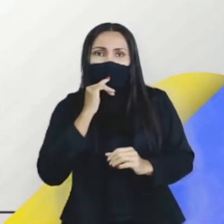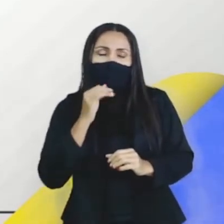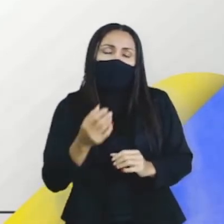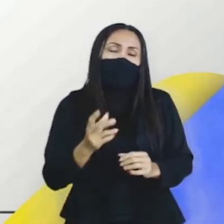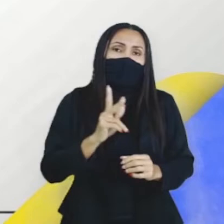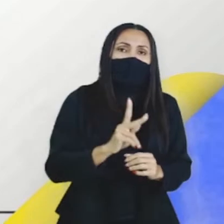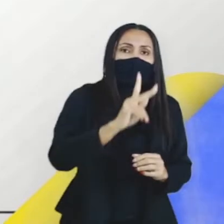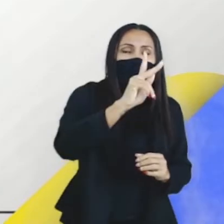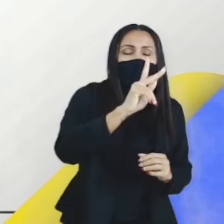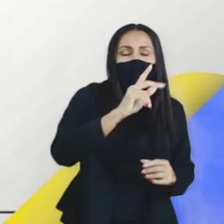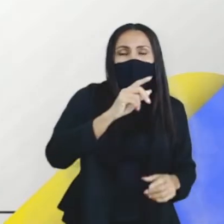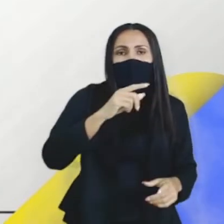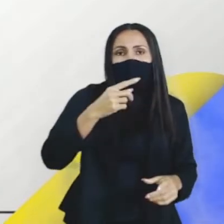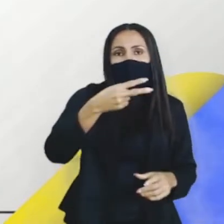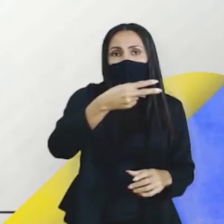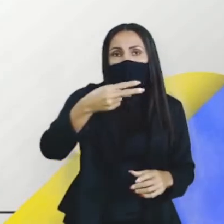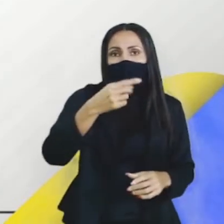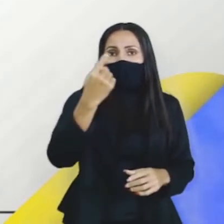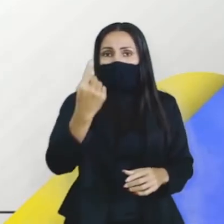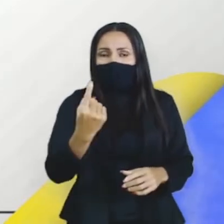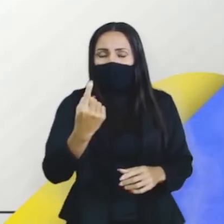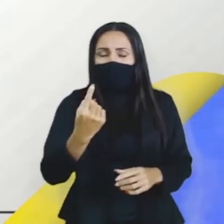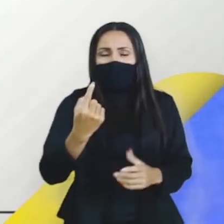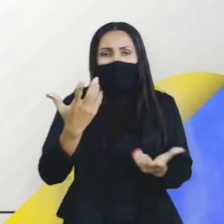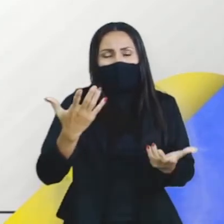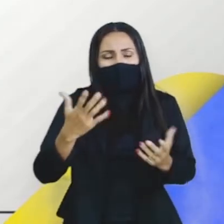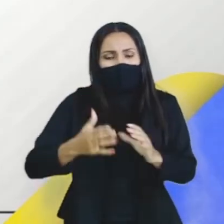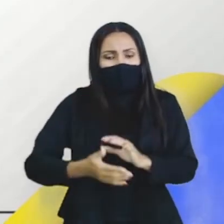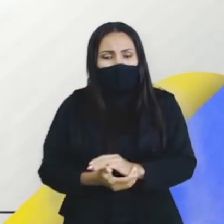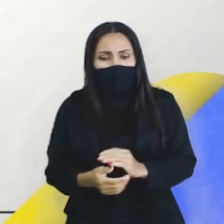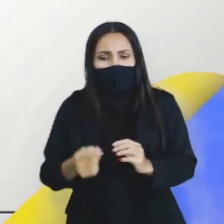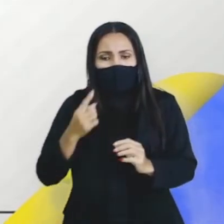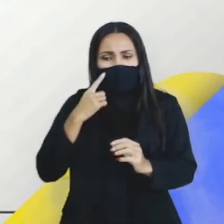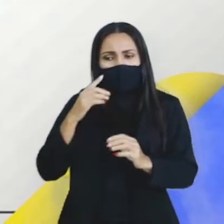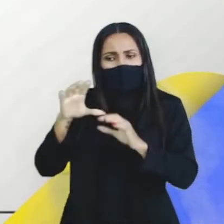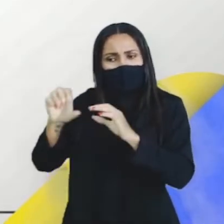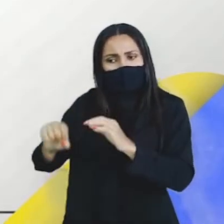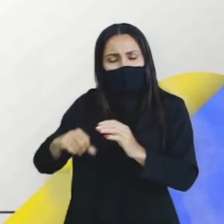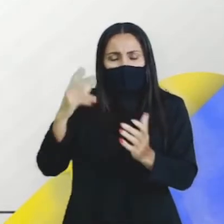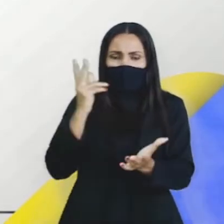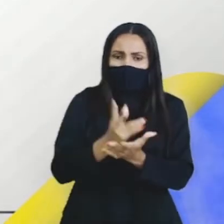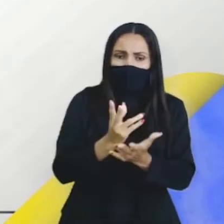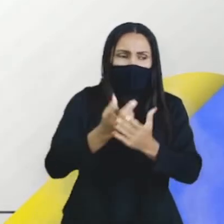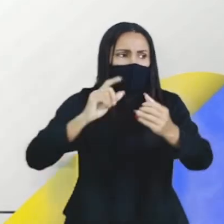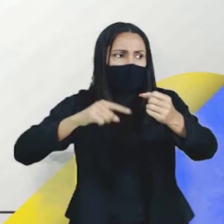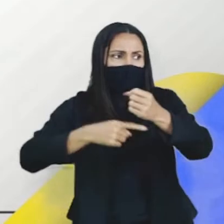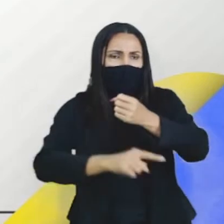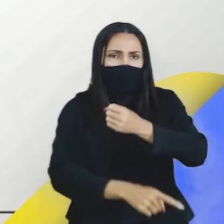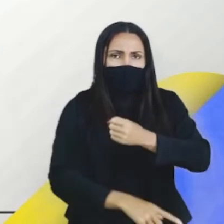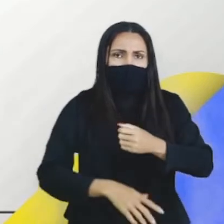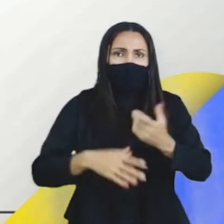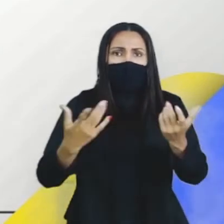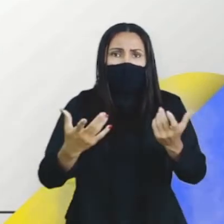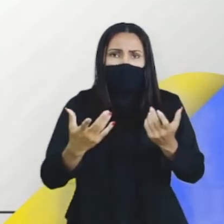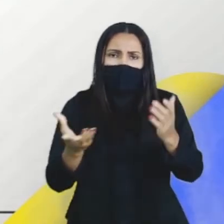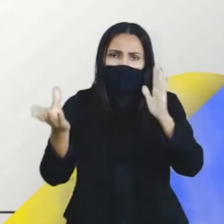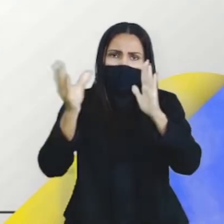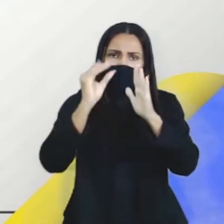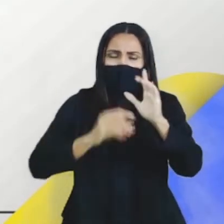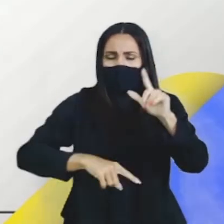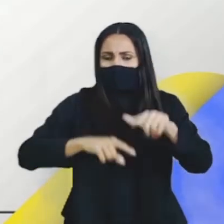1, significa que eu peguei a mesma profundidade do objeto real e apliquei no objeto. Então, eu